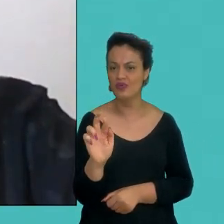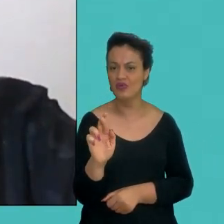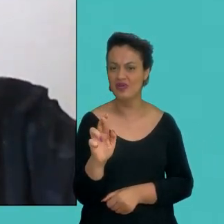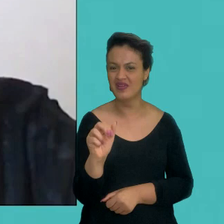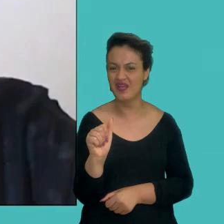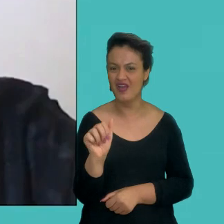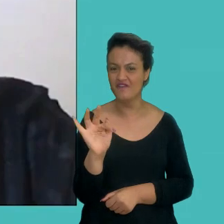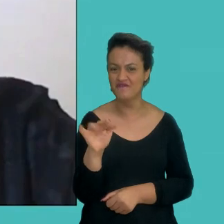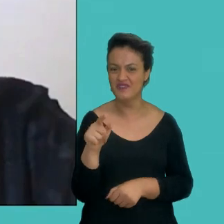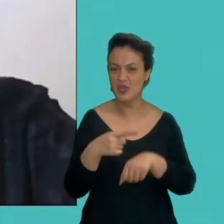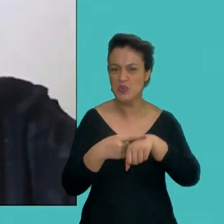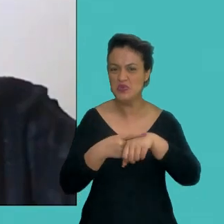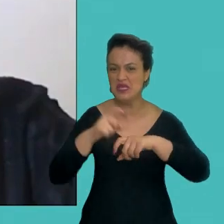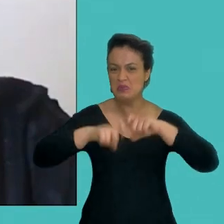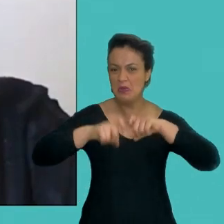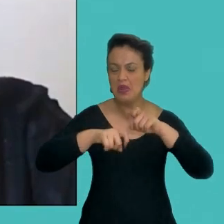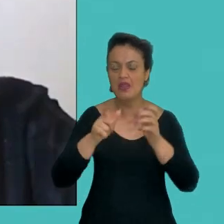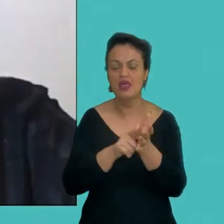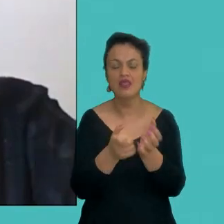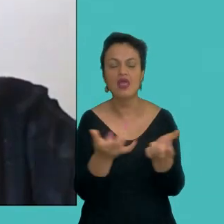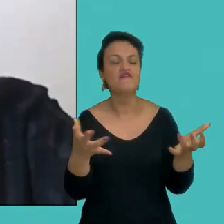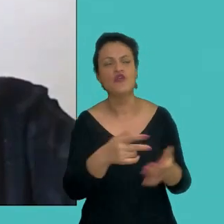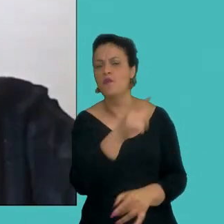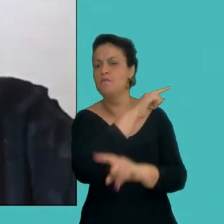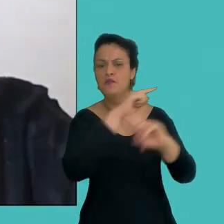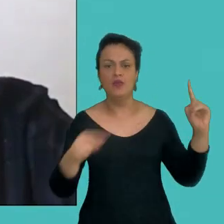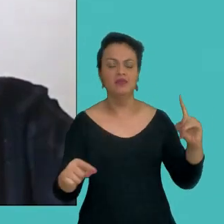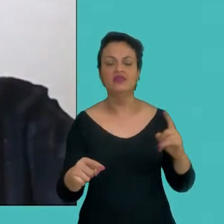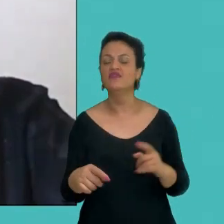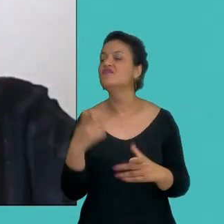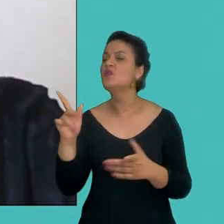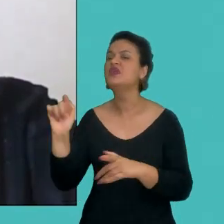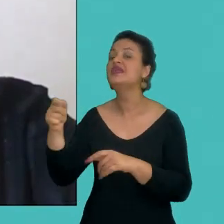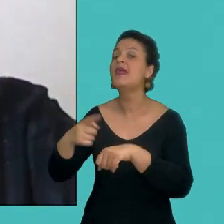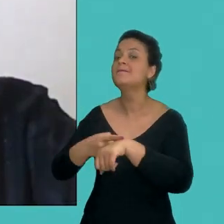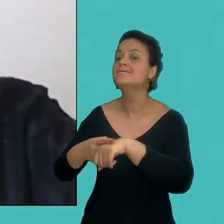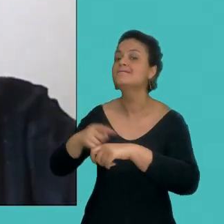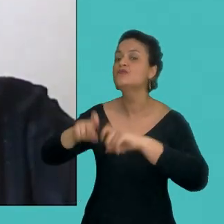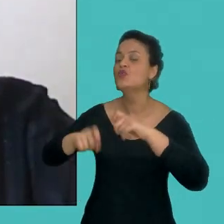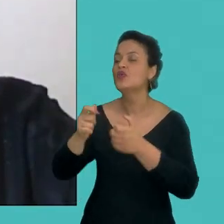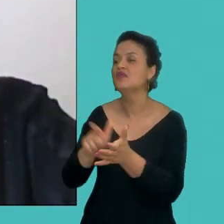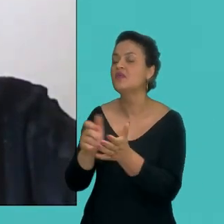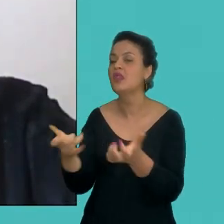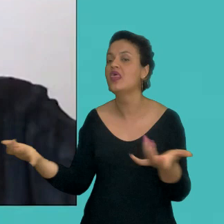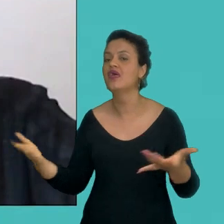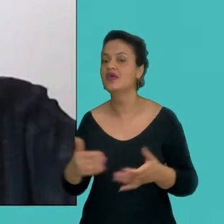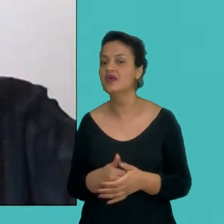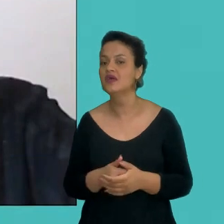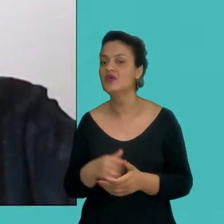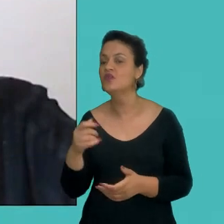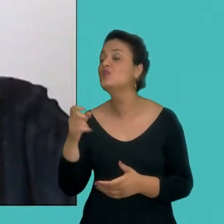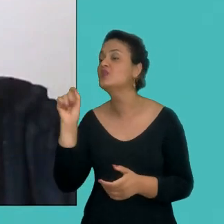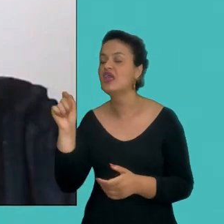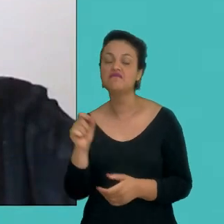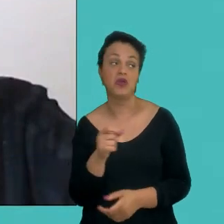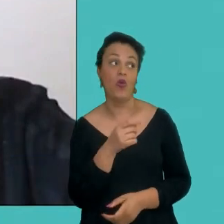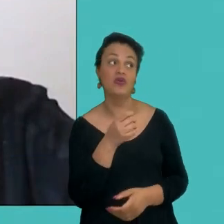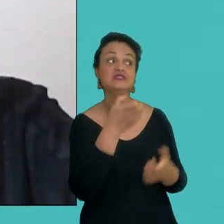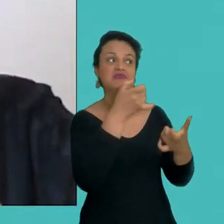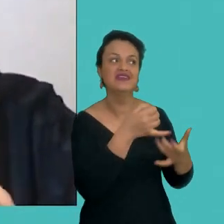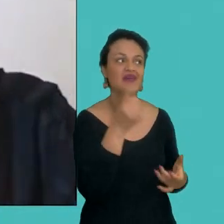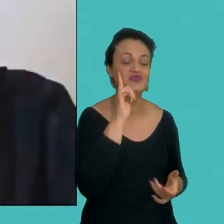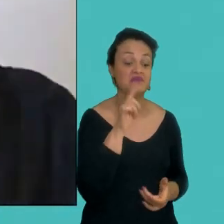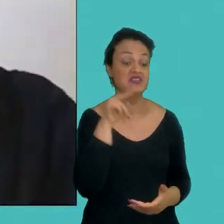um deles, com aquele peculiar humor britânico que eu aprecio tanto, disse assim: eu não sei o que é, mas eu sei direitinho quando eu vejo